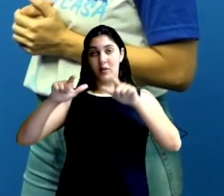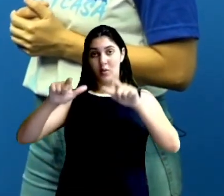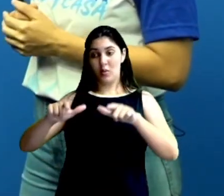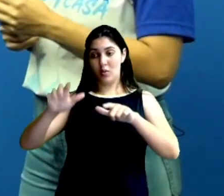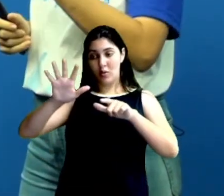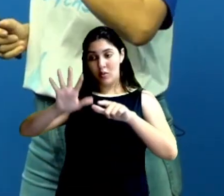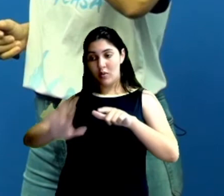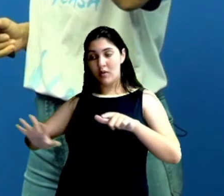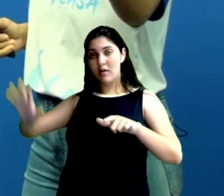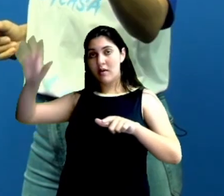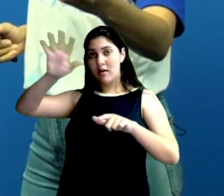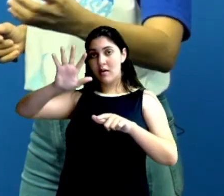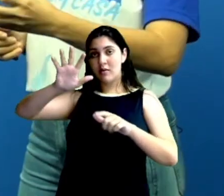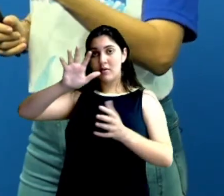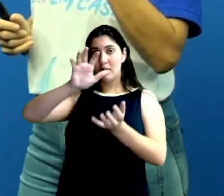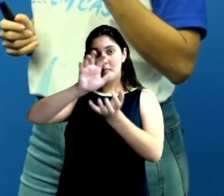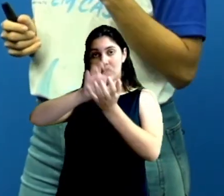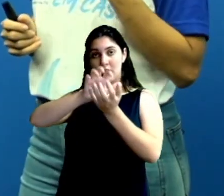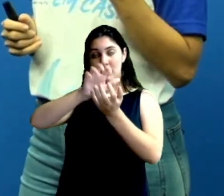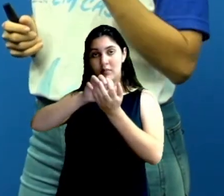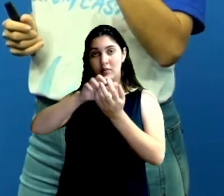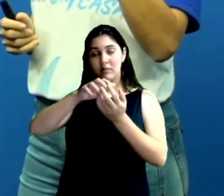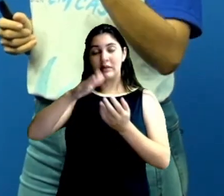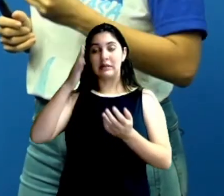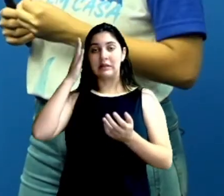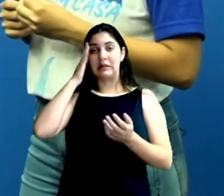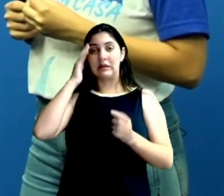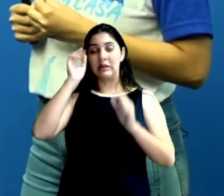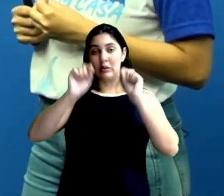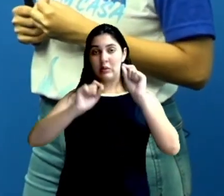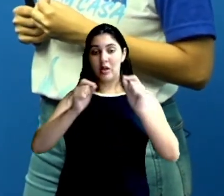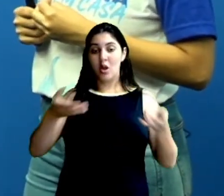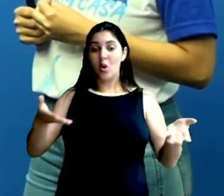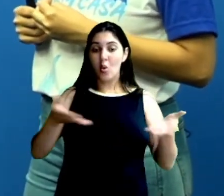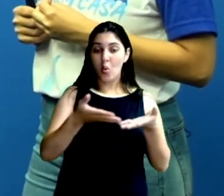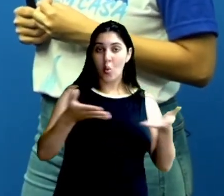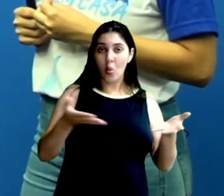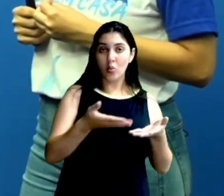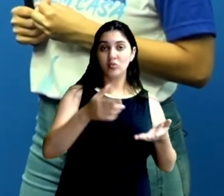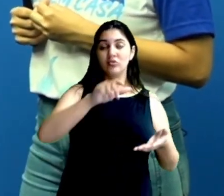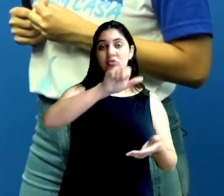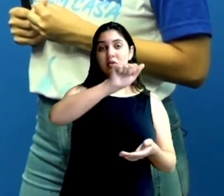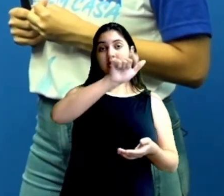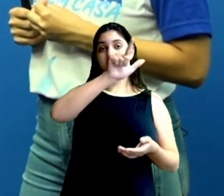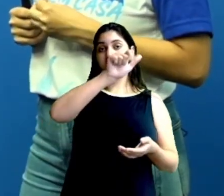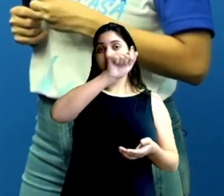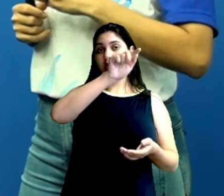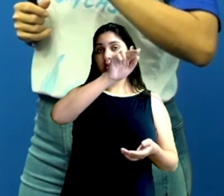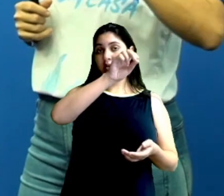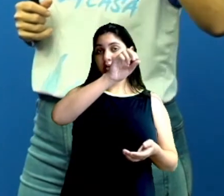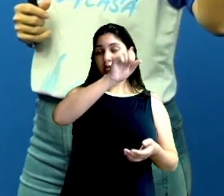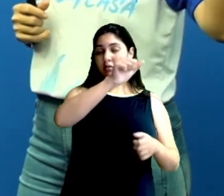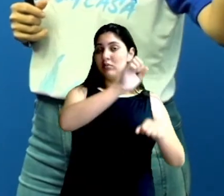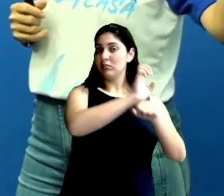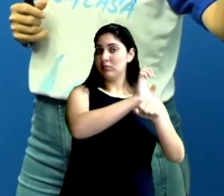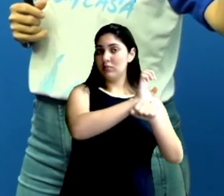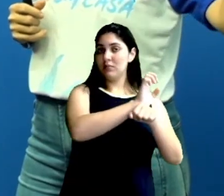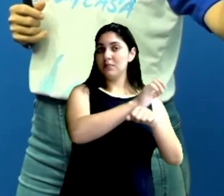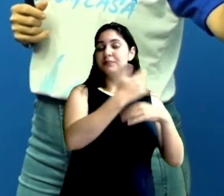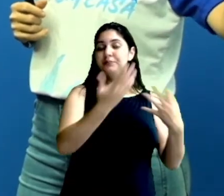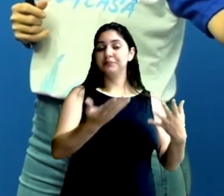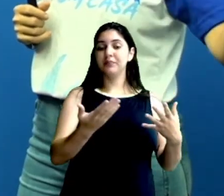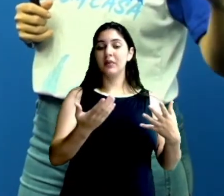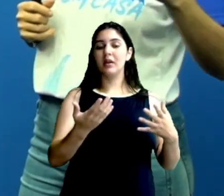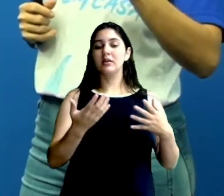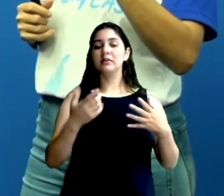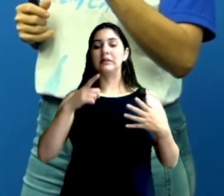do estado de Pernambuco compreendia onde hoje está o estado de Alagoas. Então, aquela parte onde